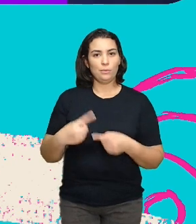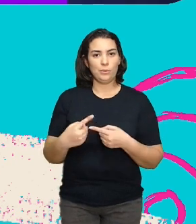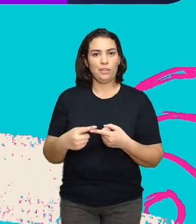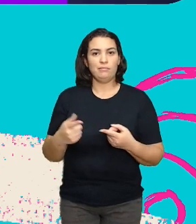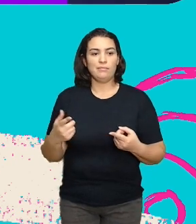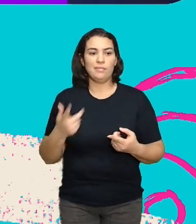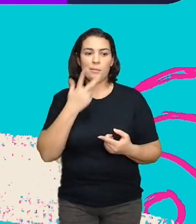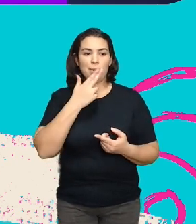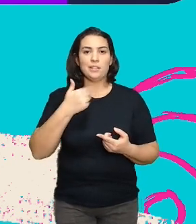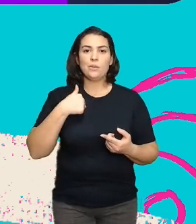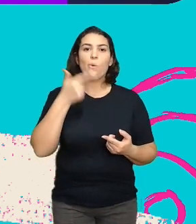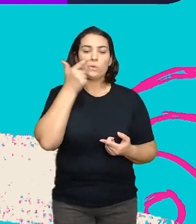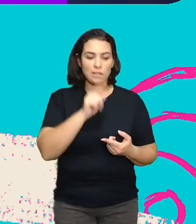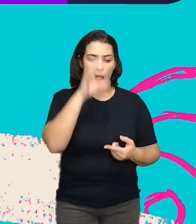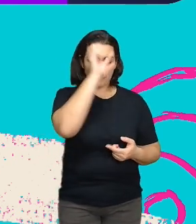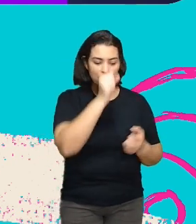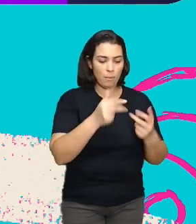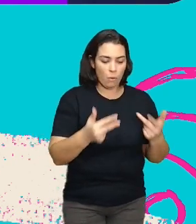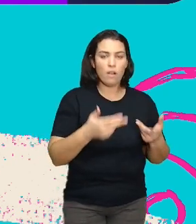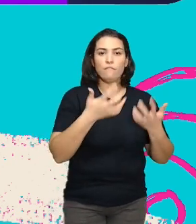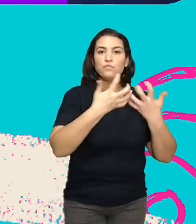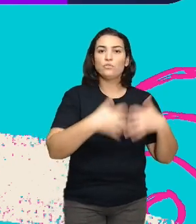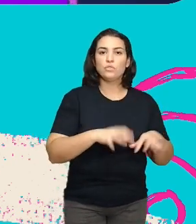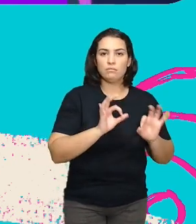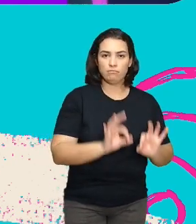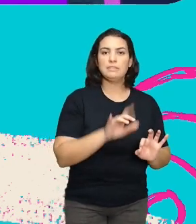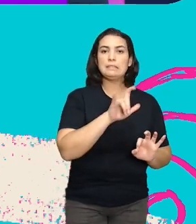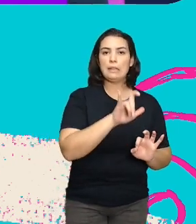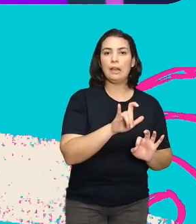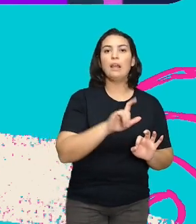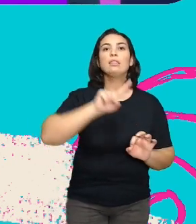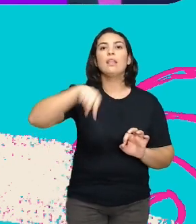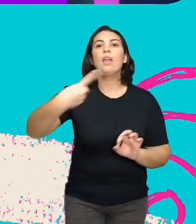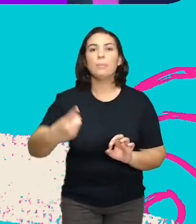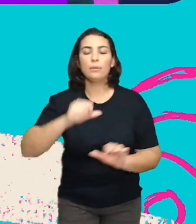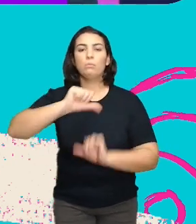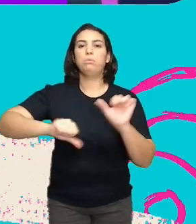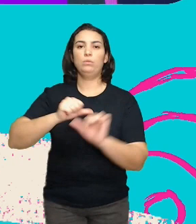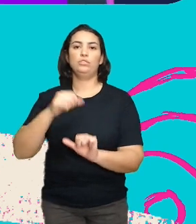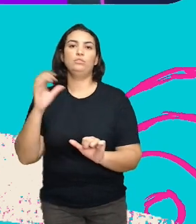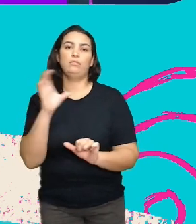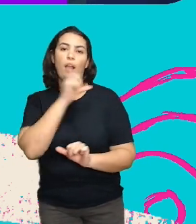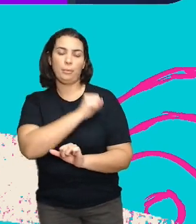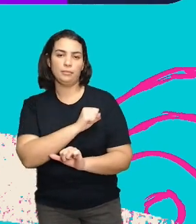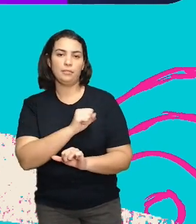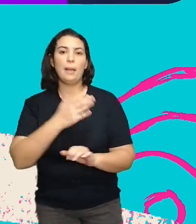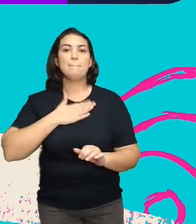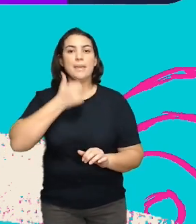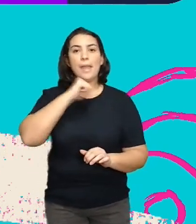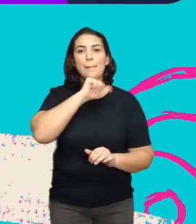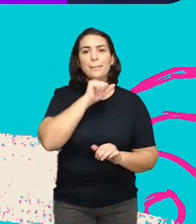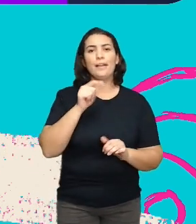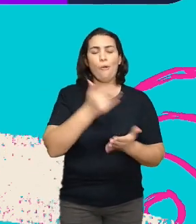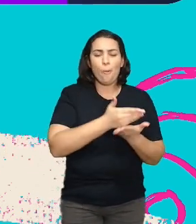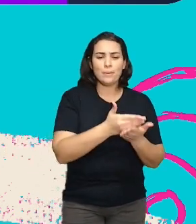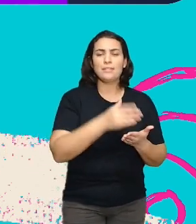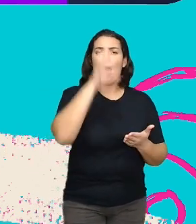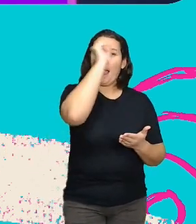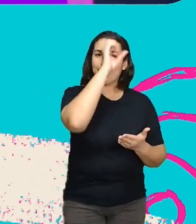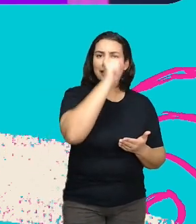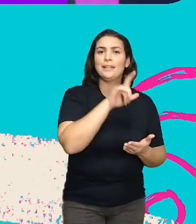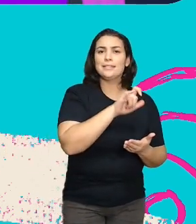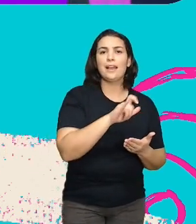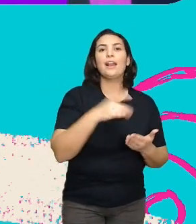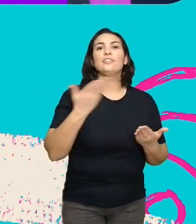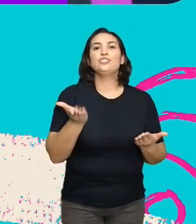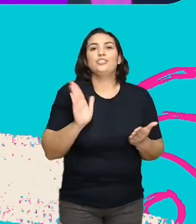consigo aprender a funcionalidade do Instagram, ele muda a funcionalidade. Aí minha mãe, que antes estava tentando aprender, ela fica muito brava,